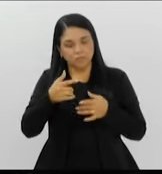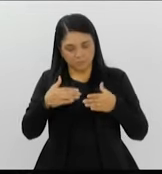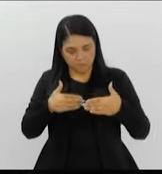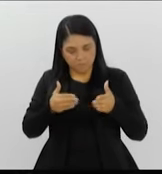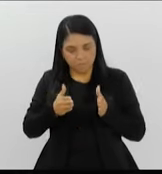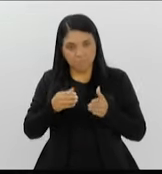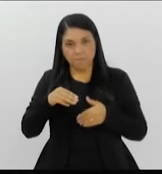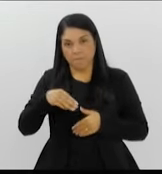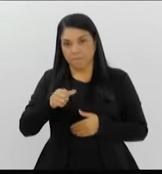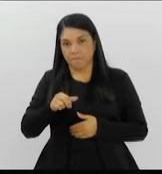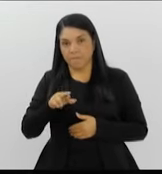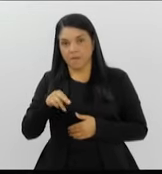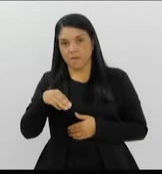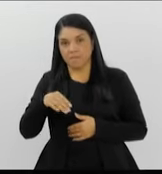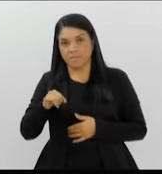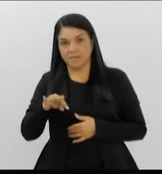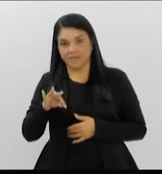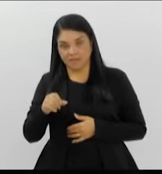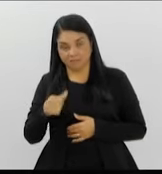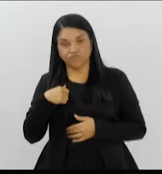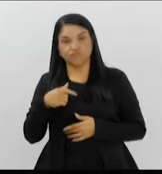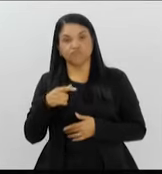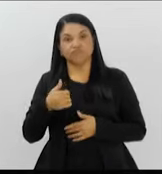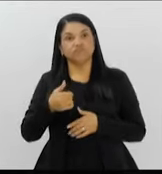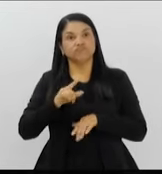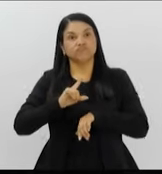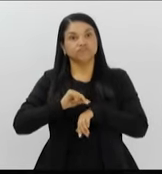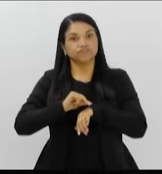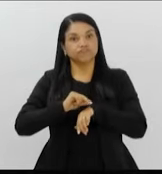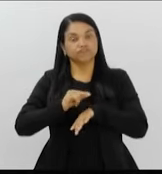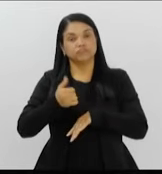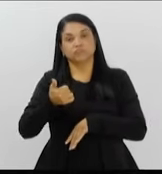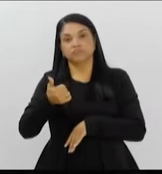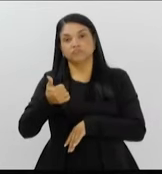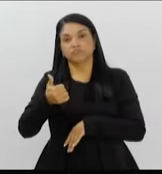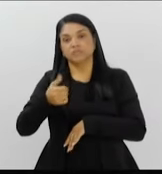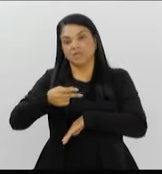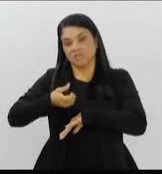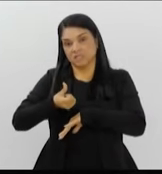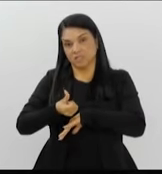às 18 horas e 15 minutos, porque até aí foi virado.